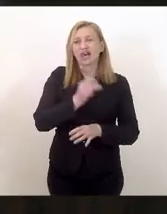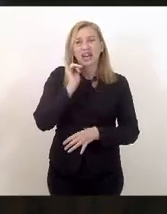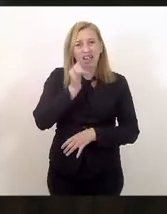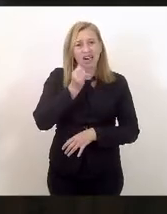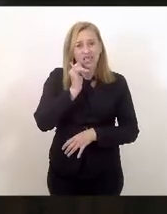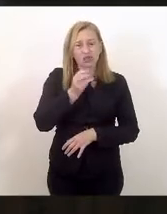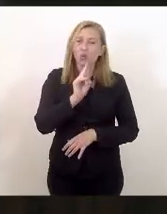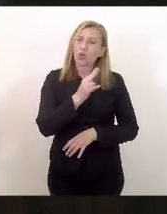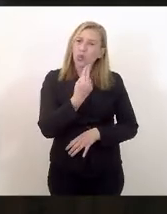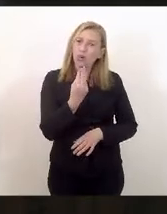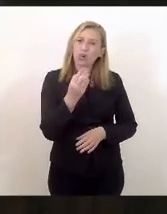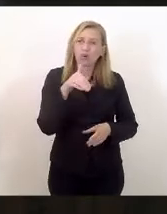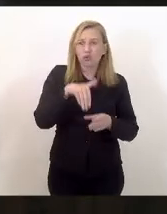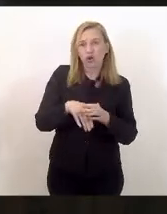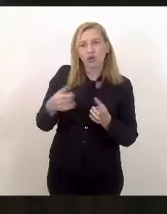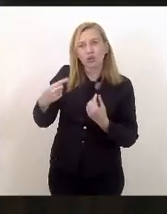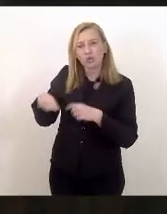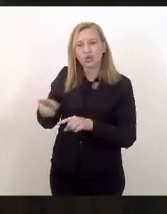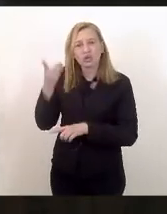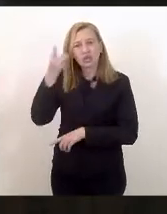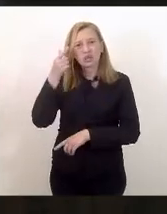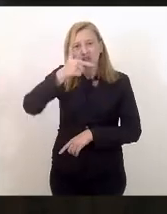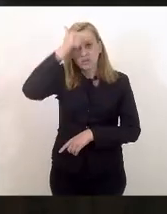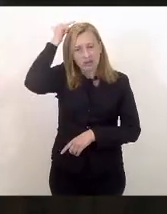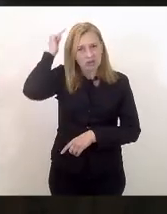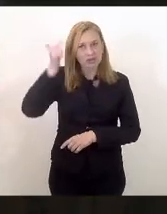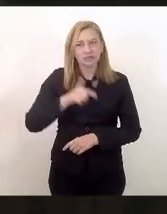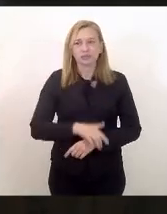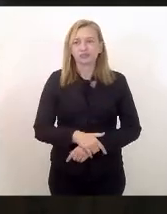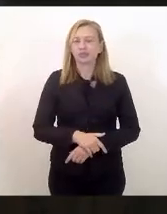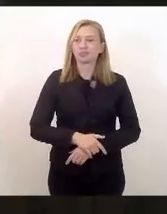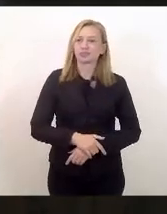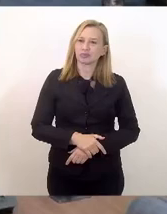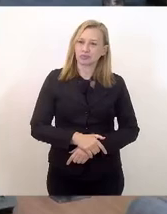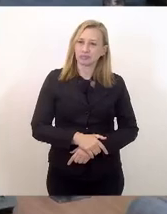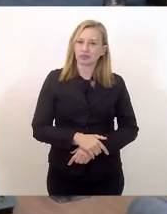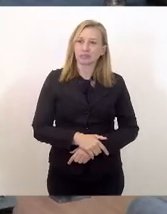Relator ou voto divergente do deputado Luiz Paulo?